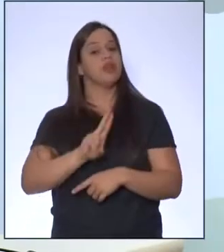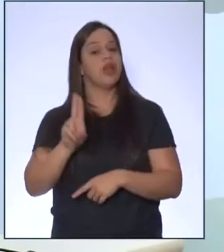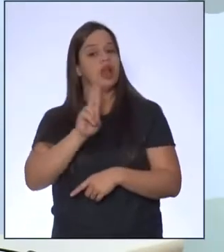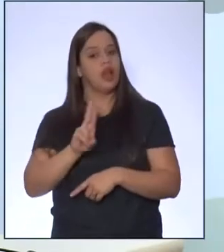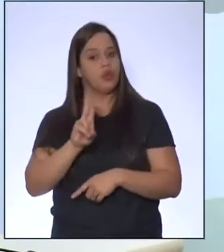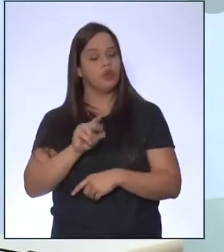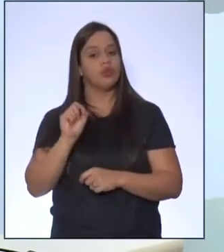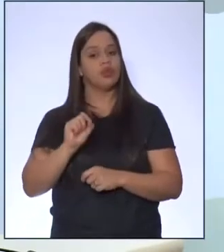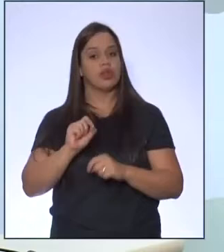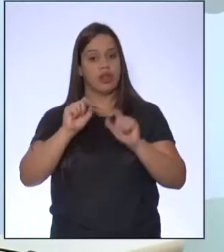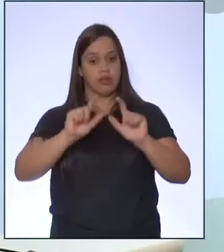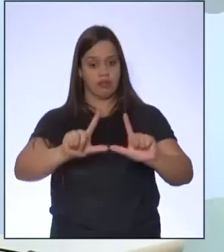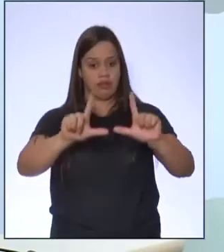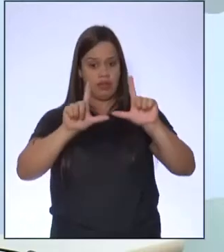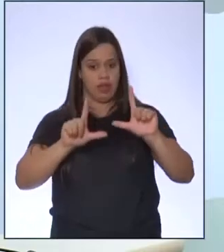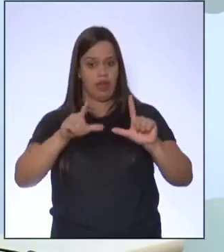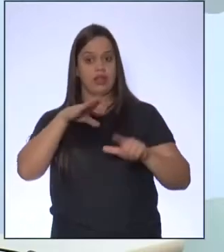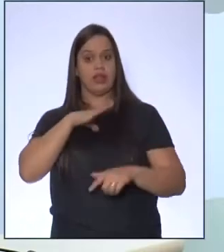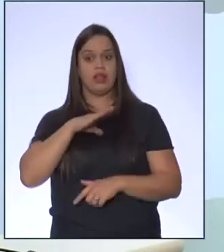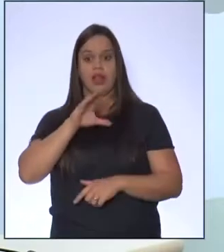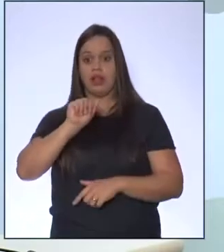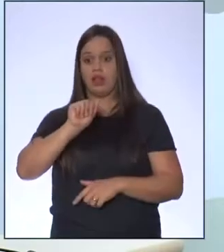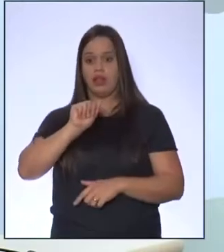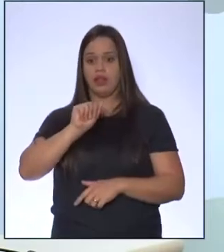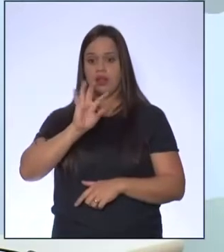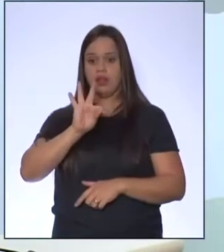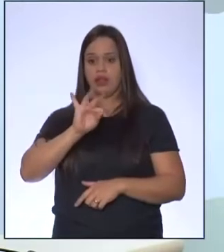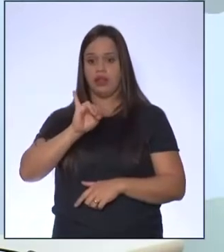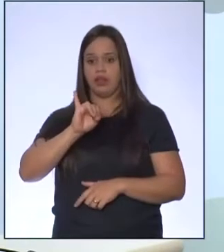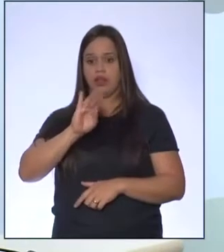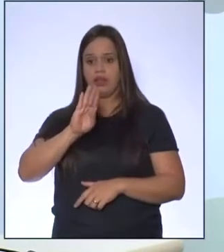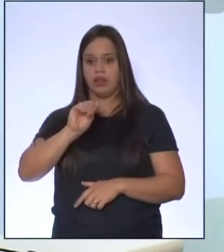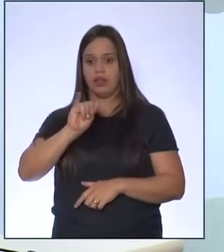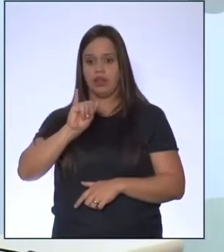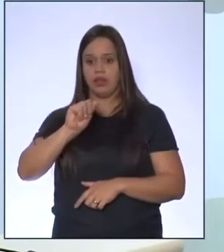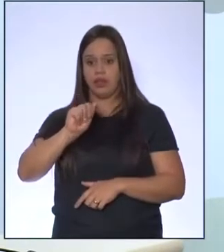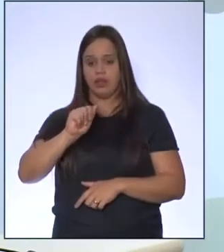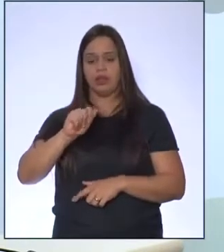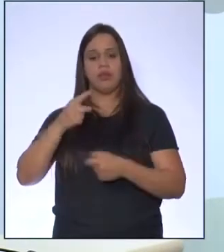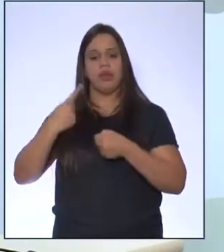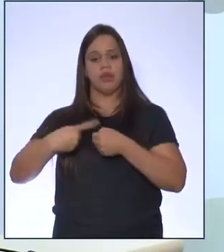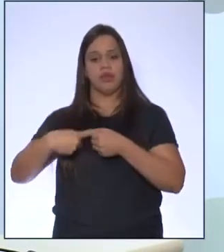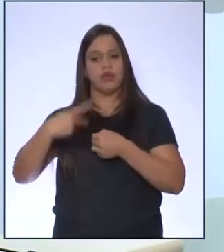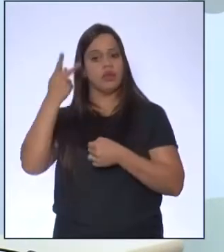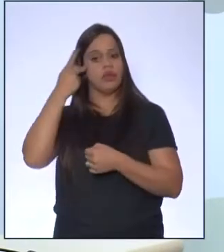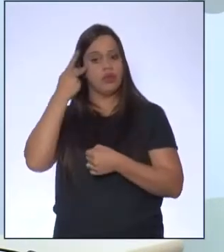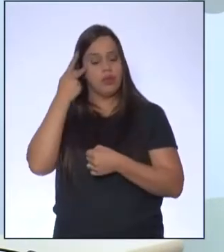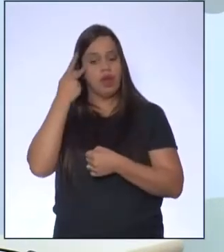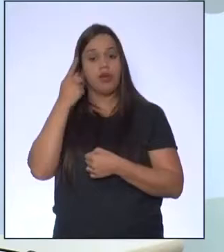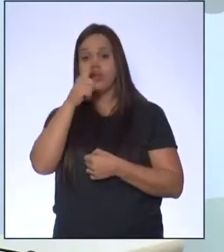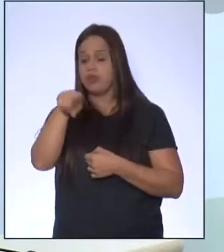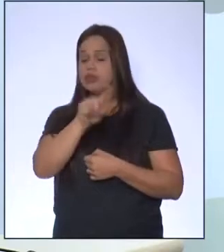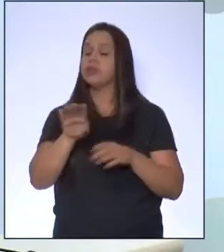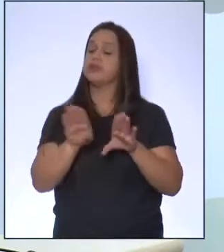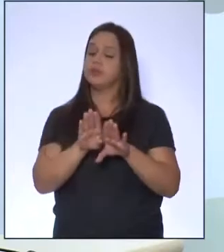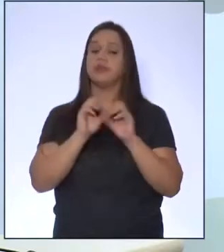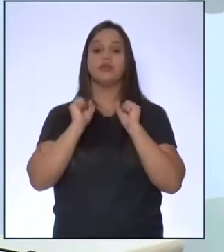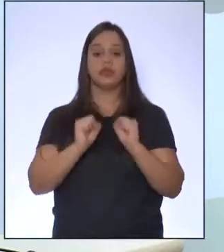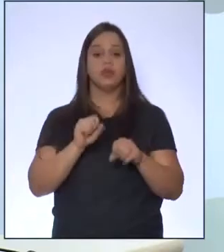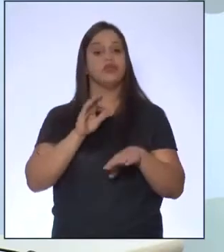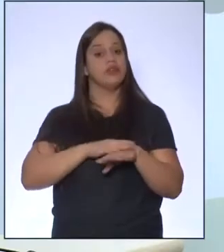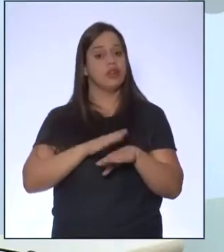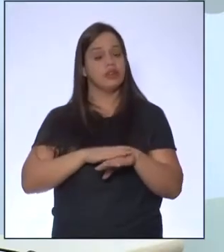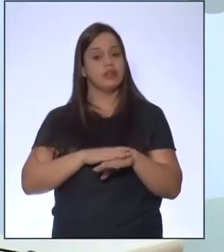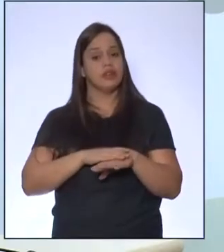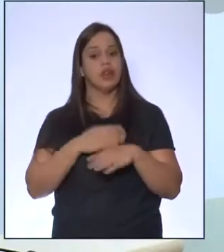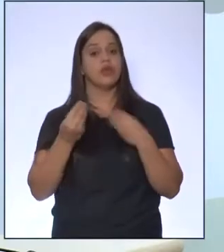uma paisagem da cidade de Atibaia, no interior de São Paulo, e vocês também podem fazer esse exercício a partir